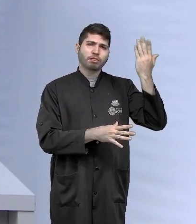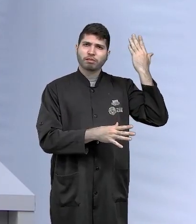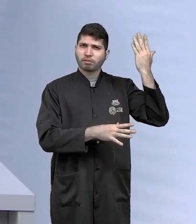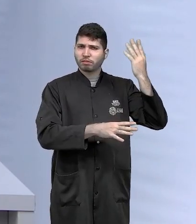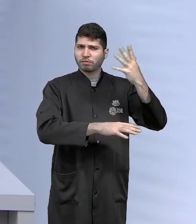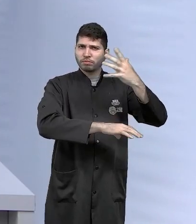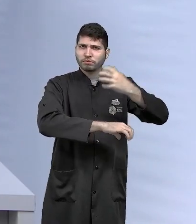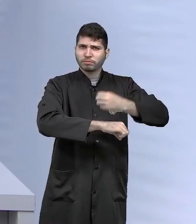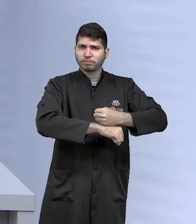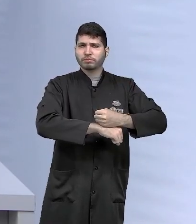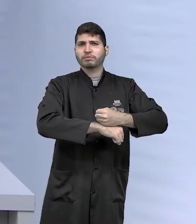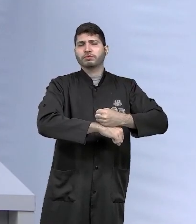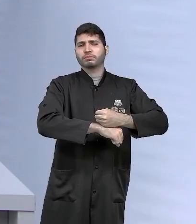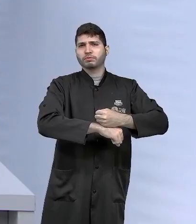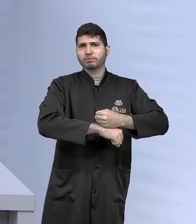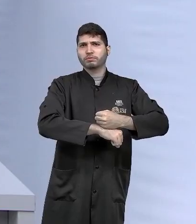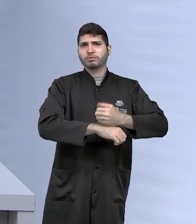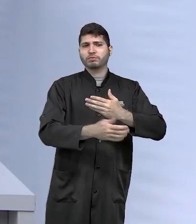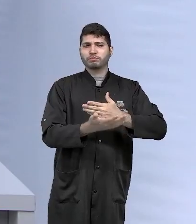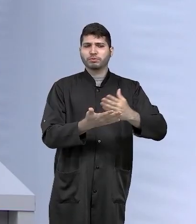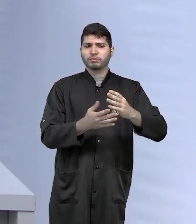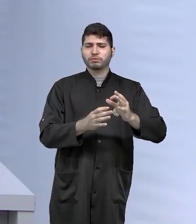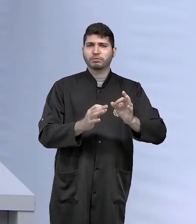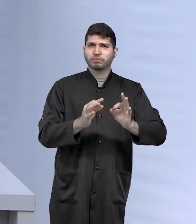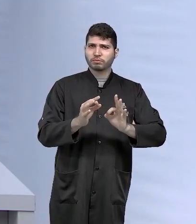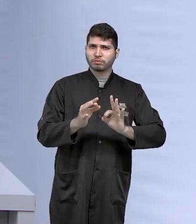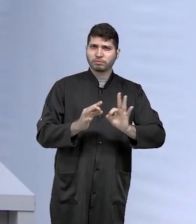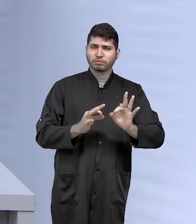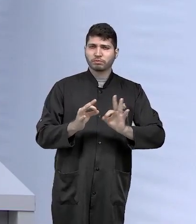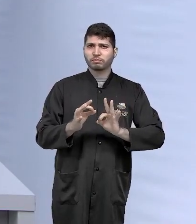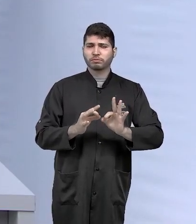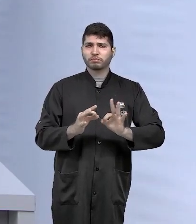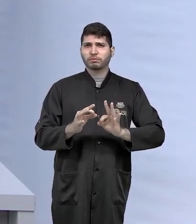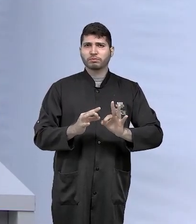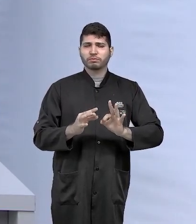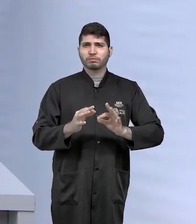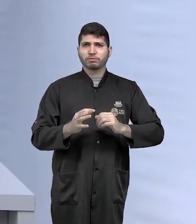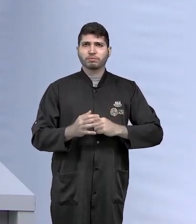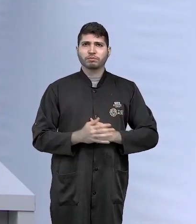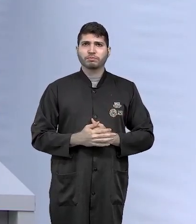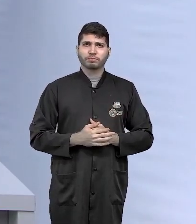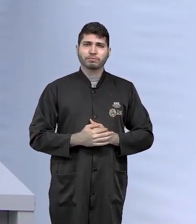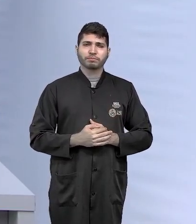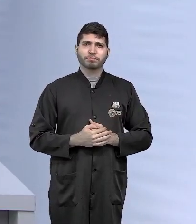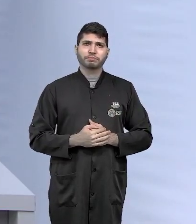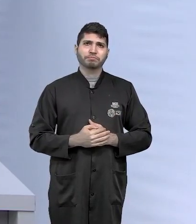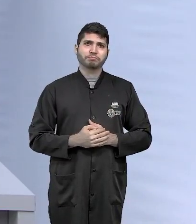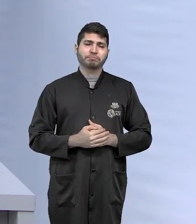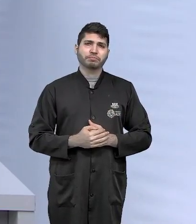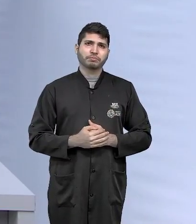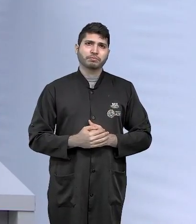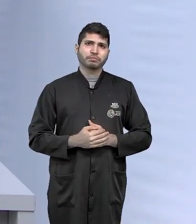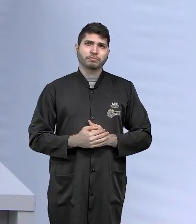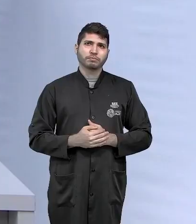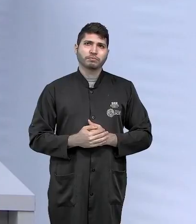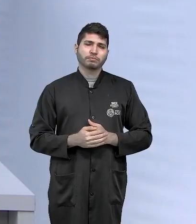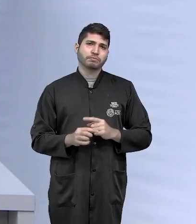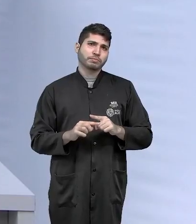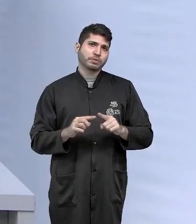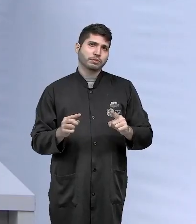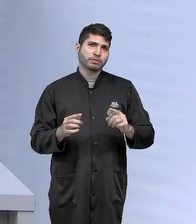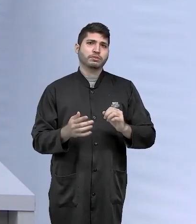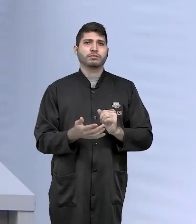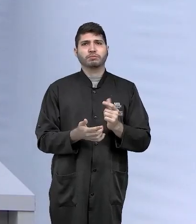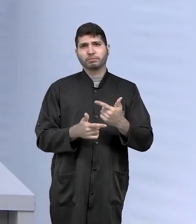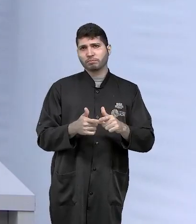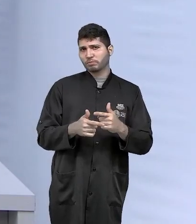processo de desigualdade de terras que nós temos no Brasil. Não é só isso, mas se originou lá, tá? É importante que fique isso bem